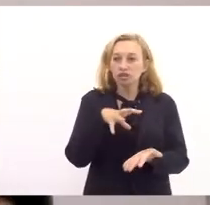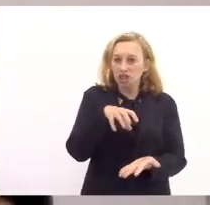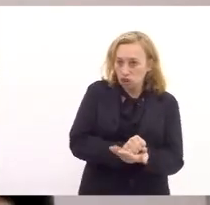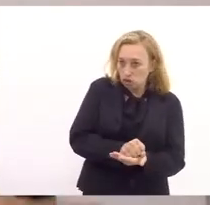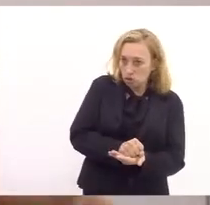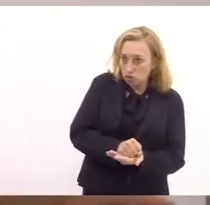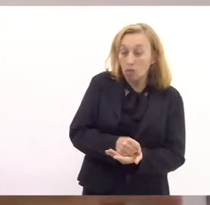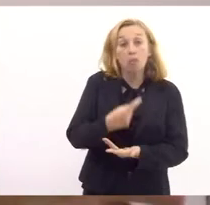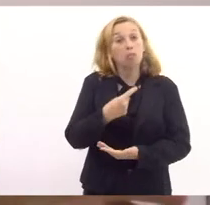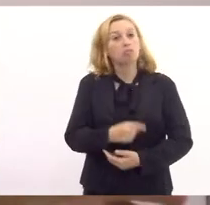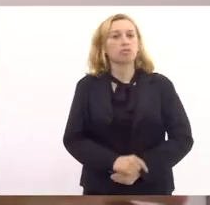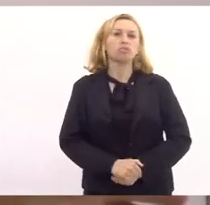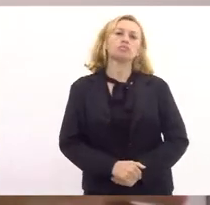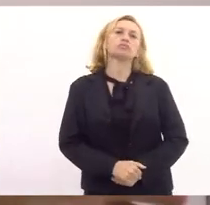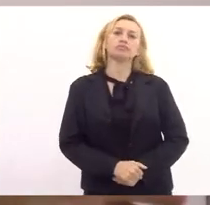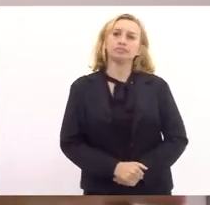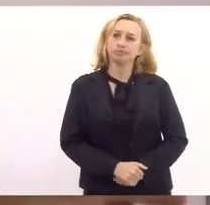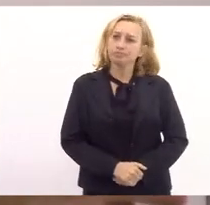todos os registros, para ver